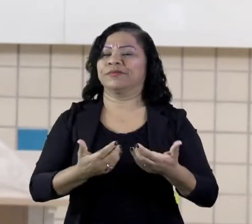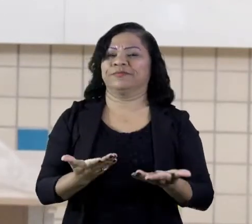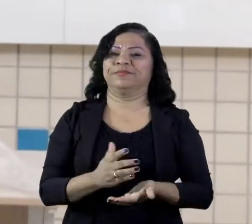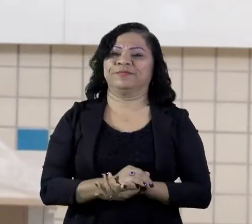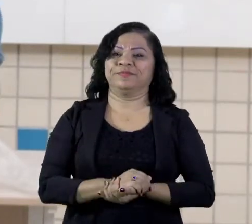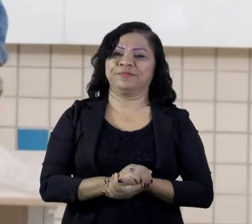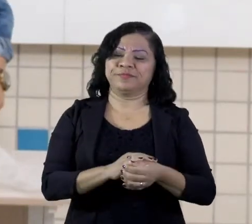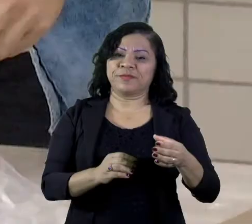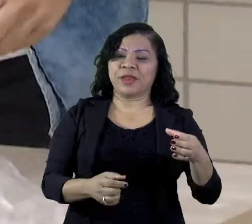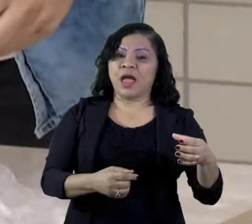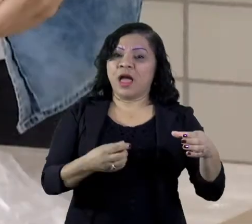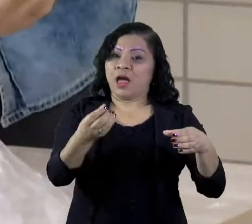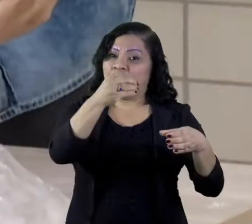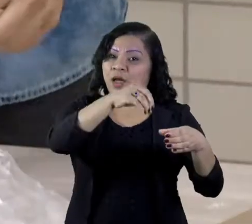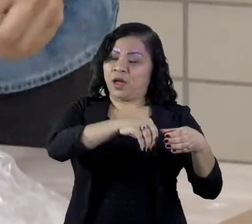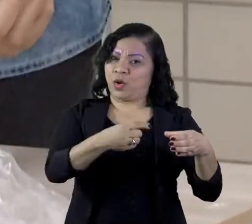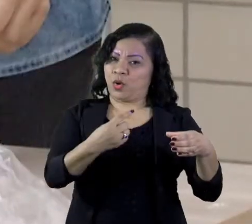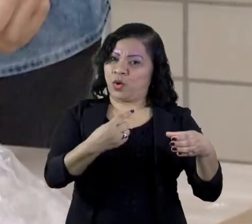1,